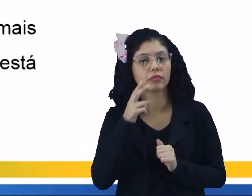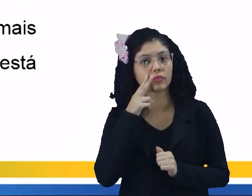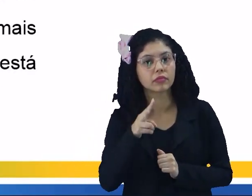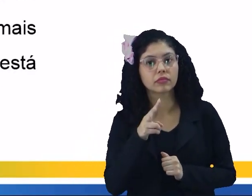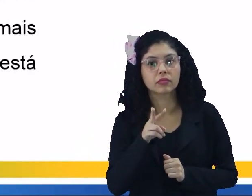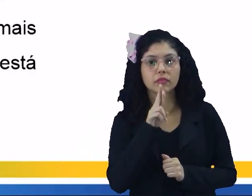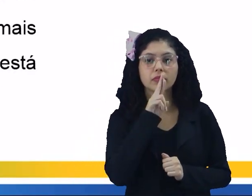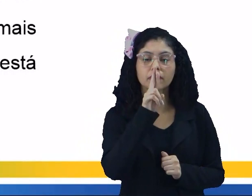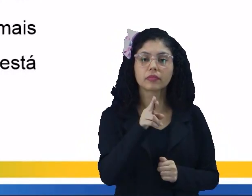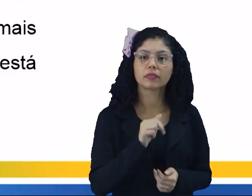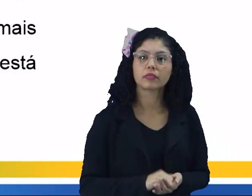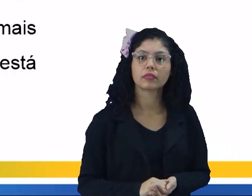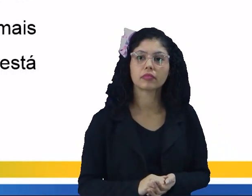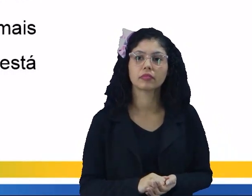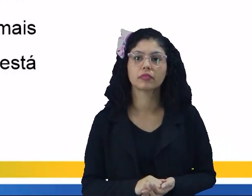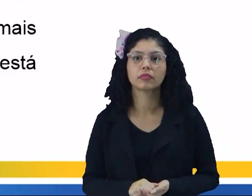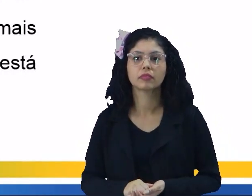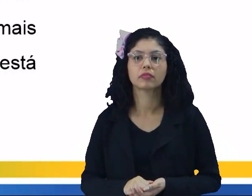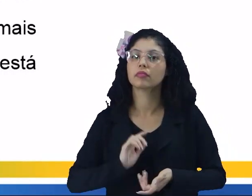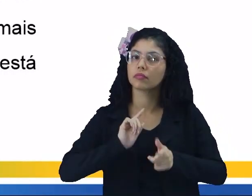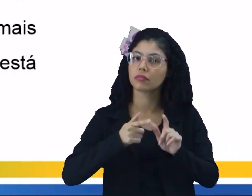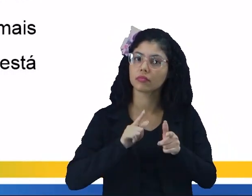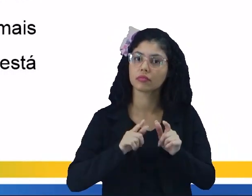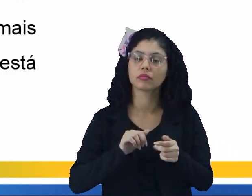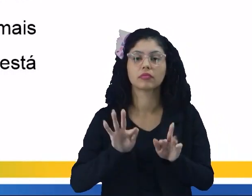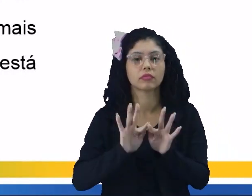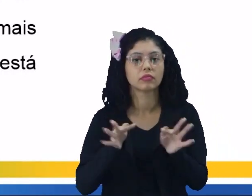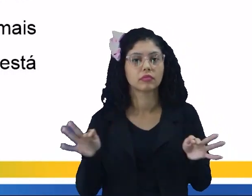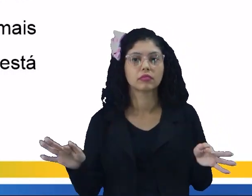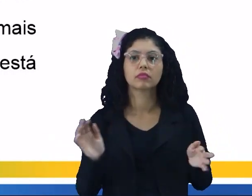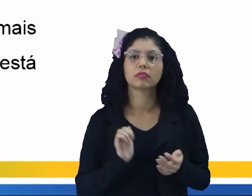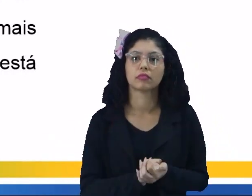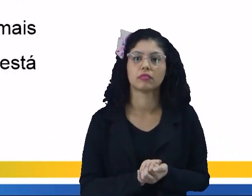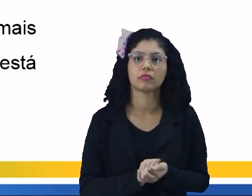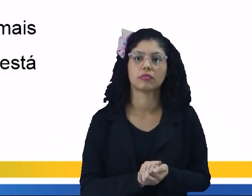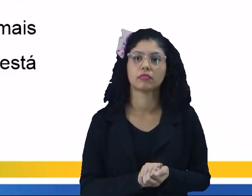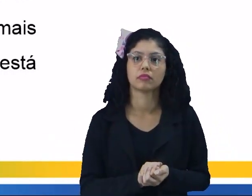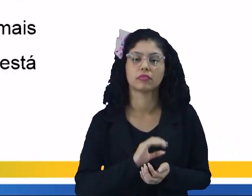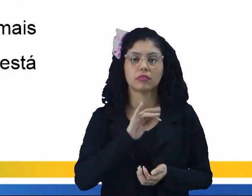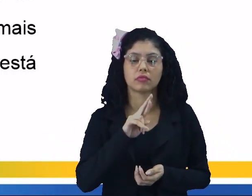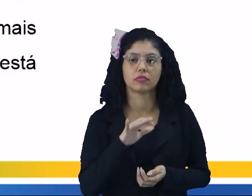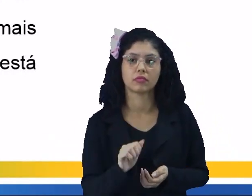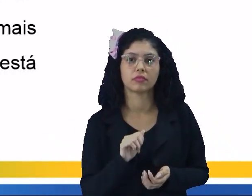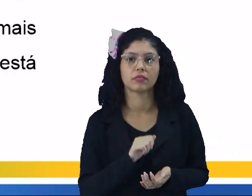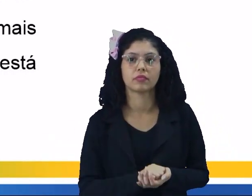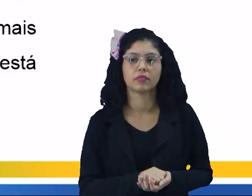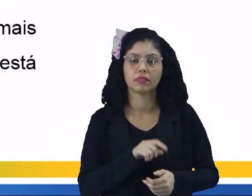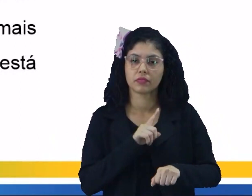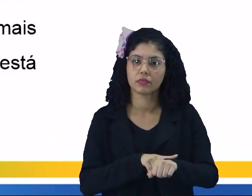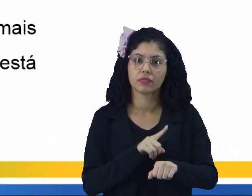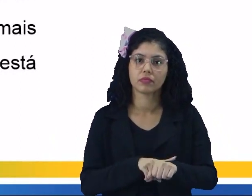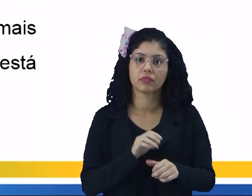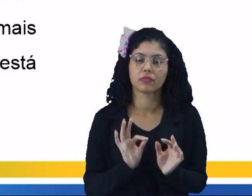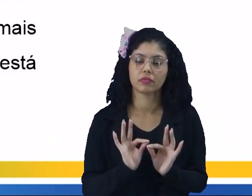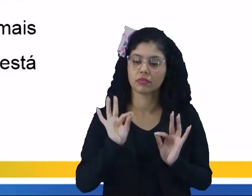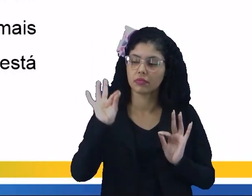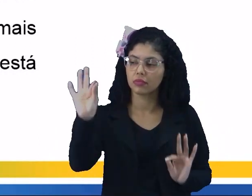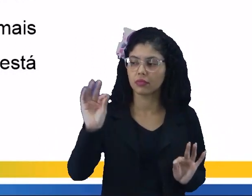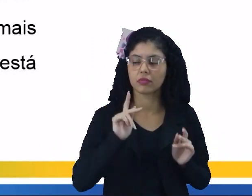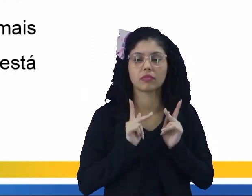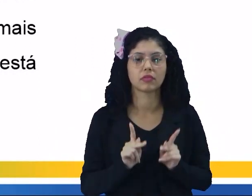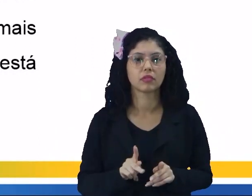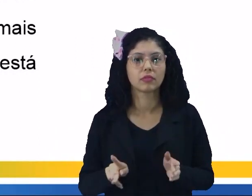na resolução do slide que essa fórmula matemática, né, que a gente viu lá na cinemática, a função horária da distância,